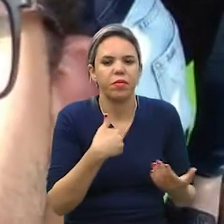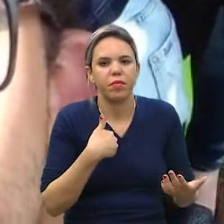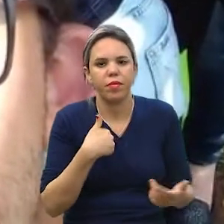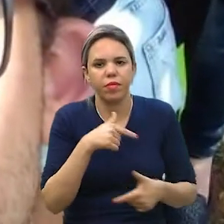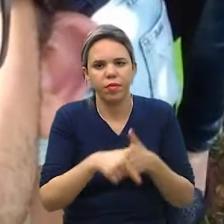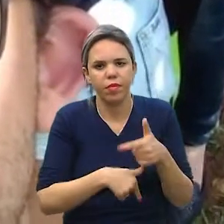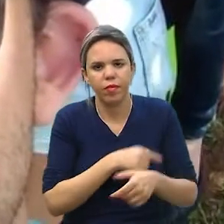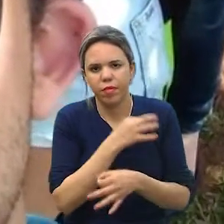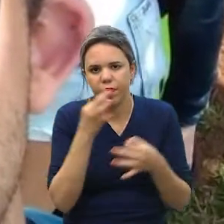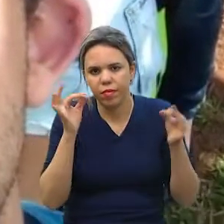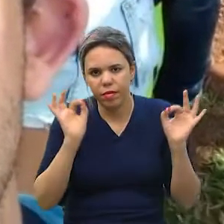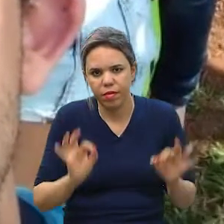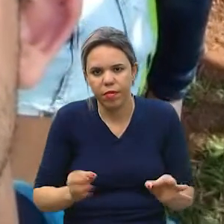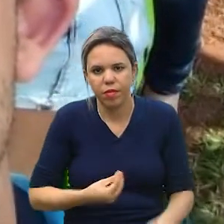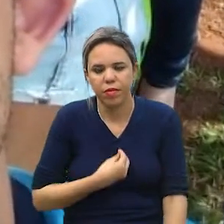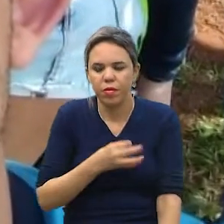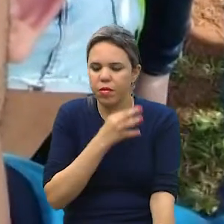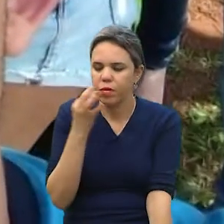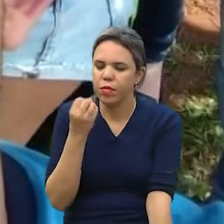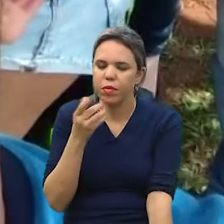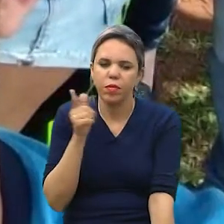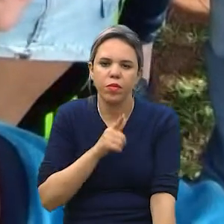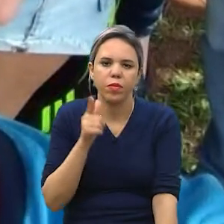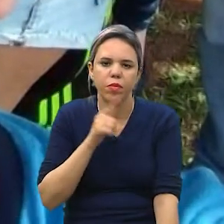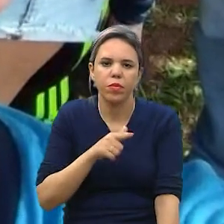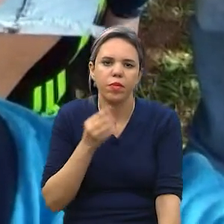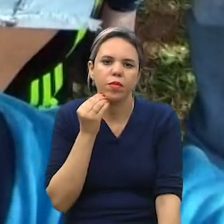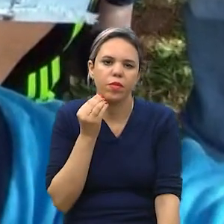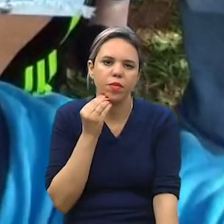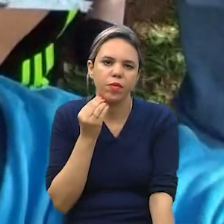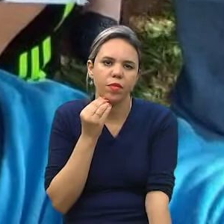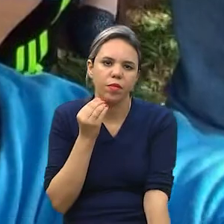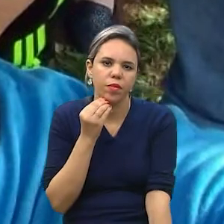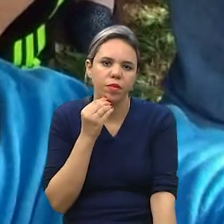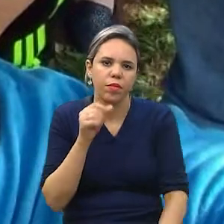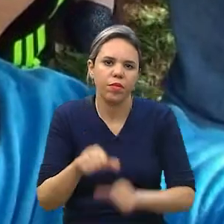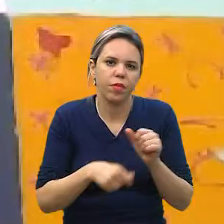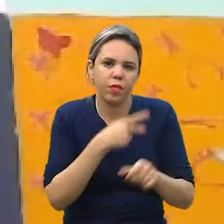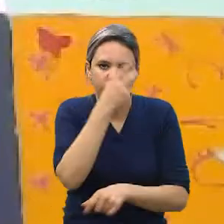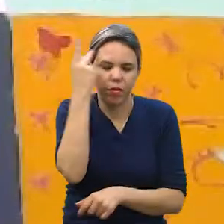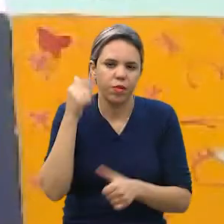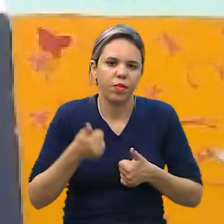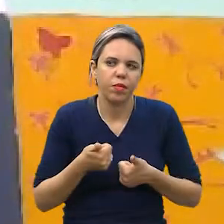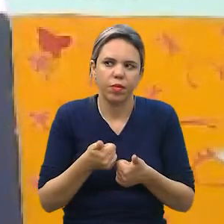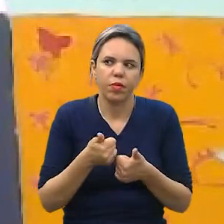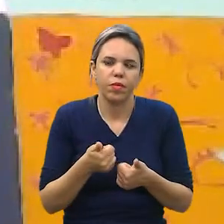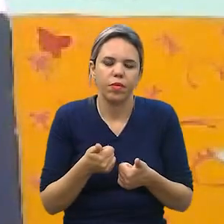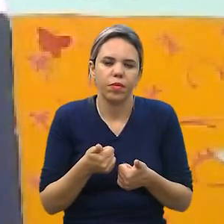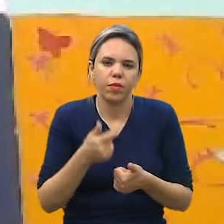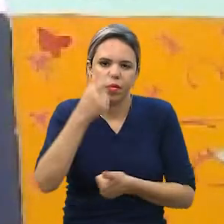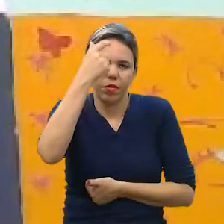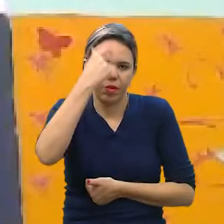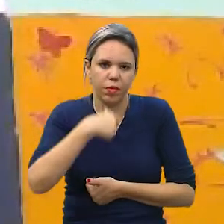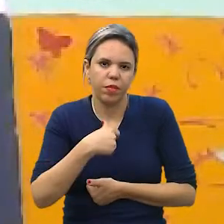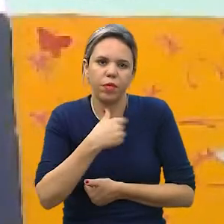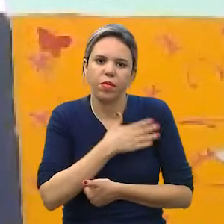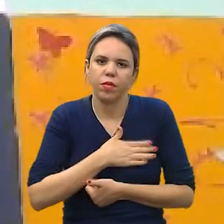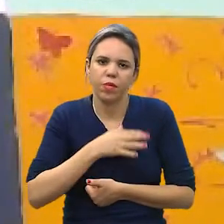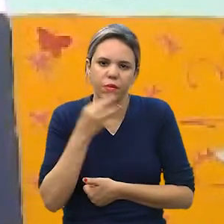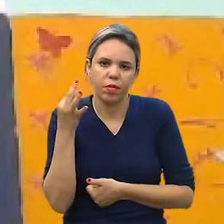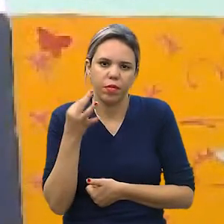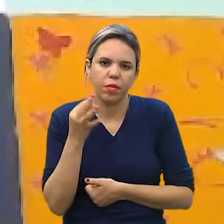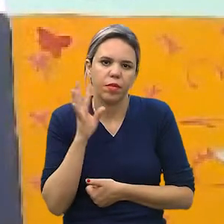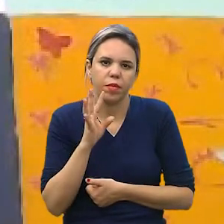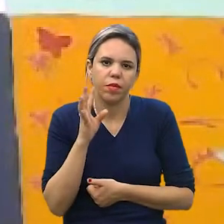estou trabalhando, consegui uma colocação, me tornei uma pessoa do bem, né? Sou uma pessoa do bem,